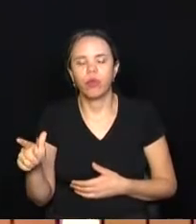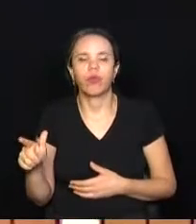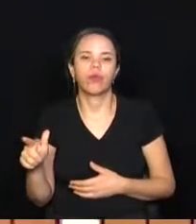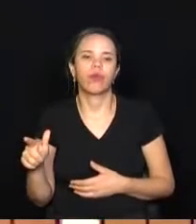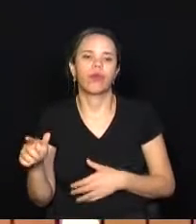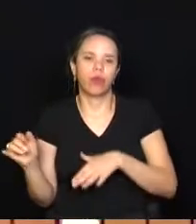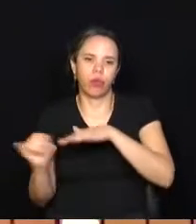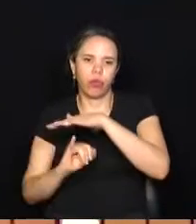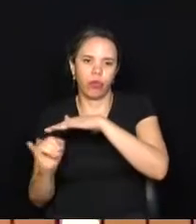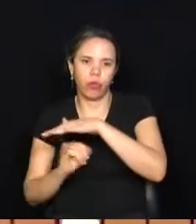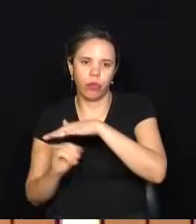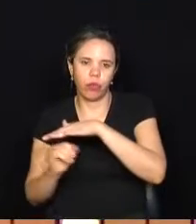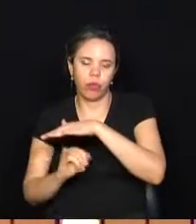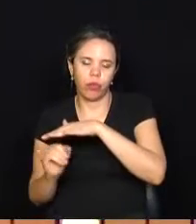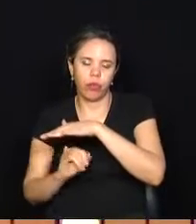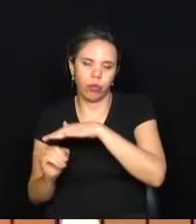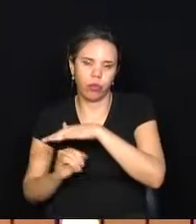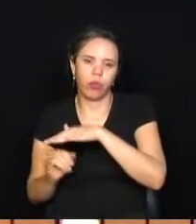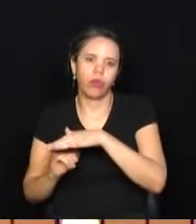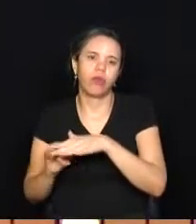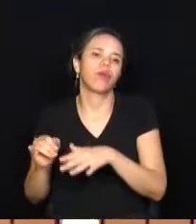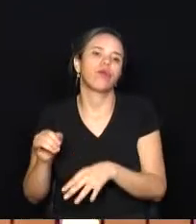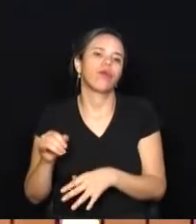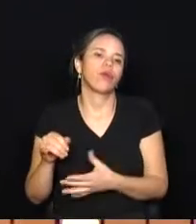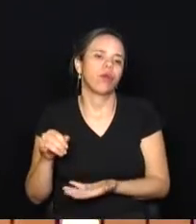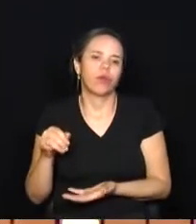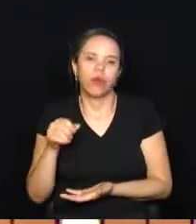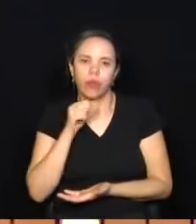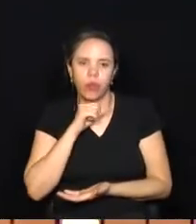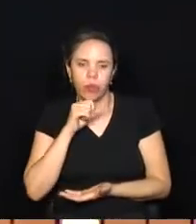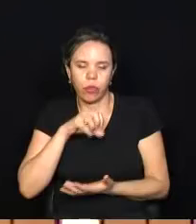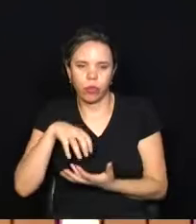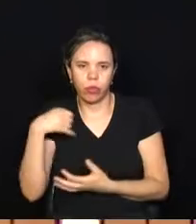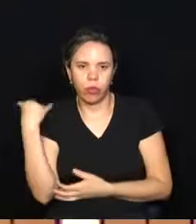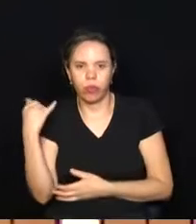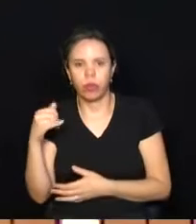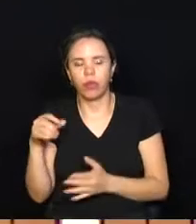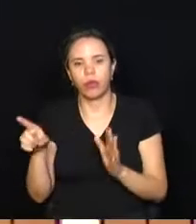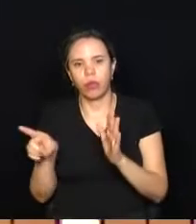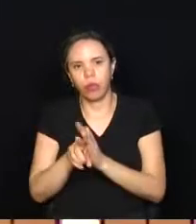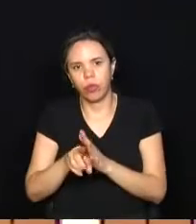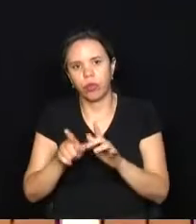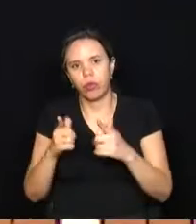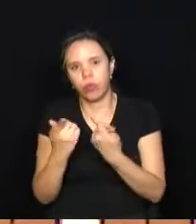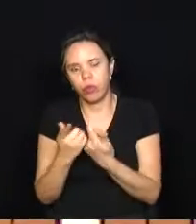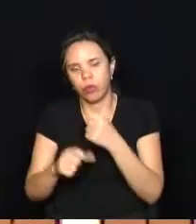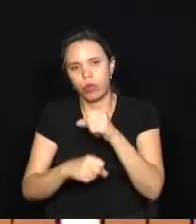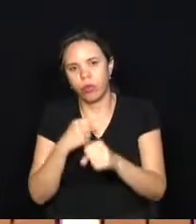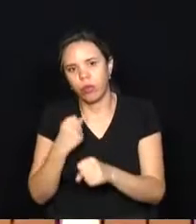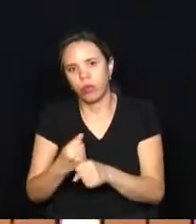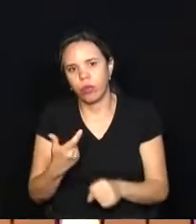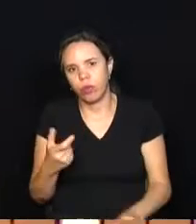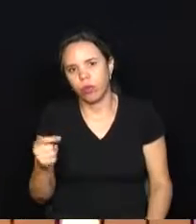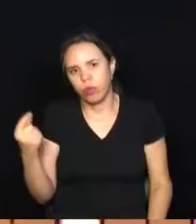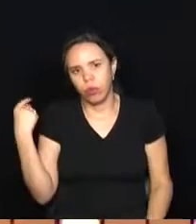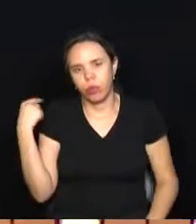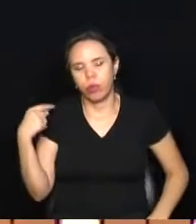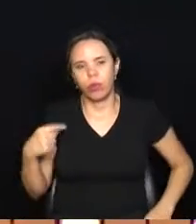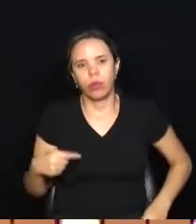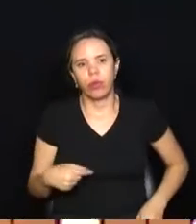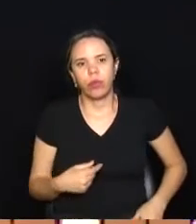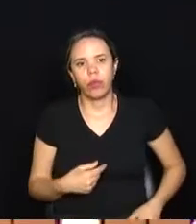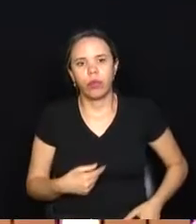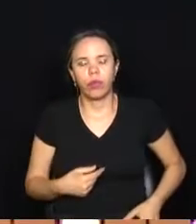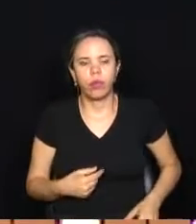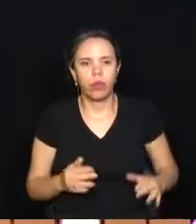né, onde eu fui gestor e proprietário até o ano de 2020. Então, eu fiquei